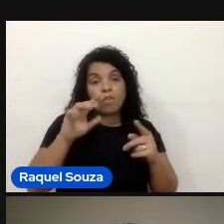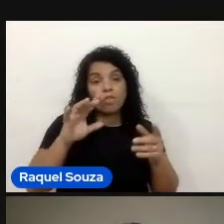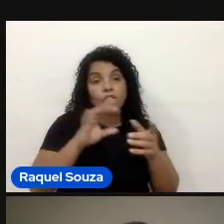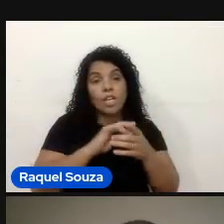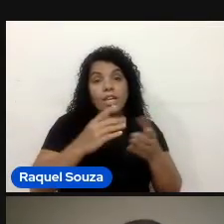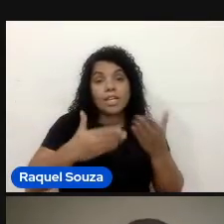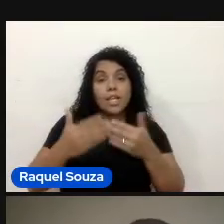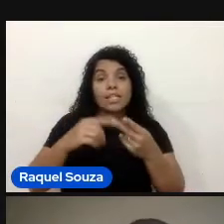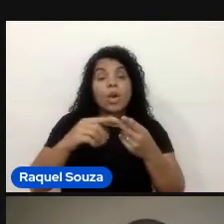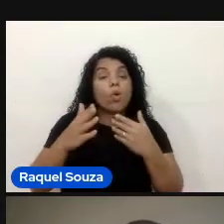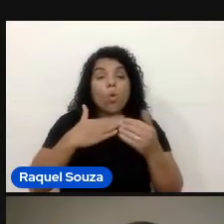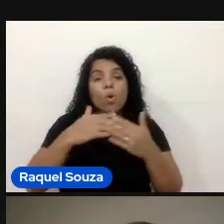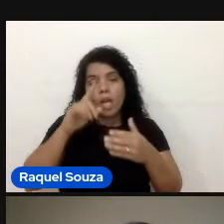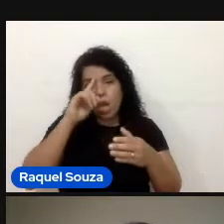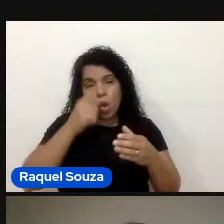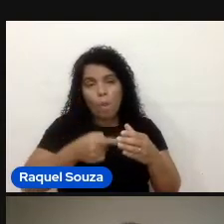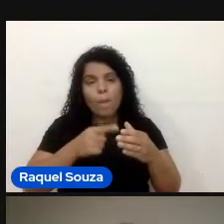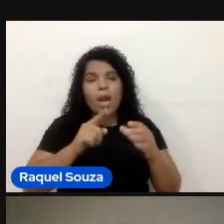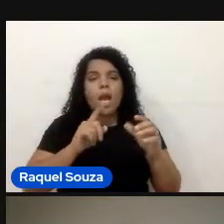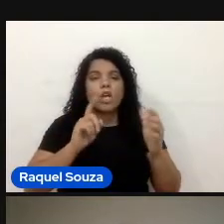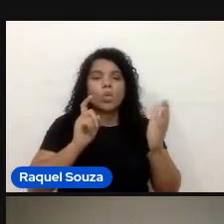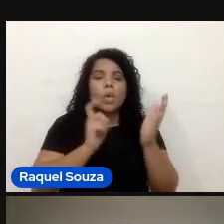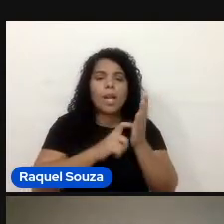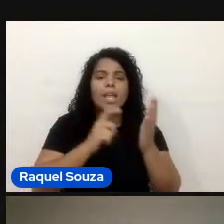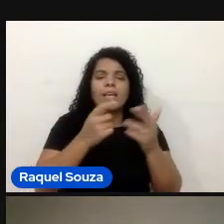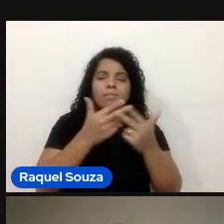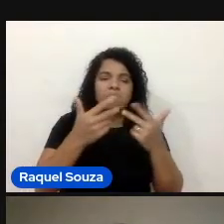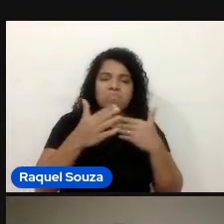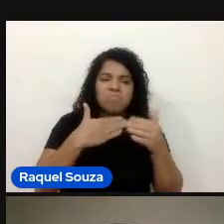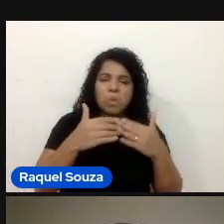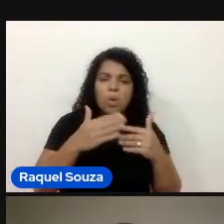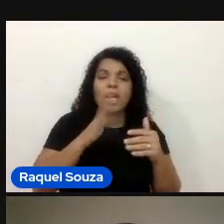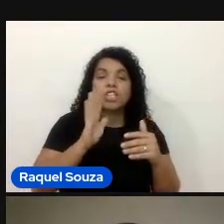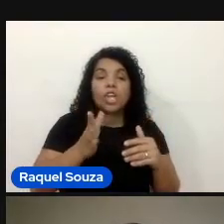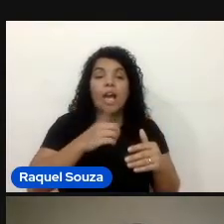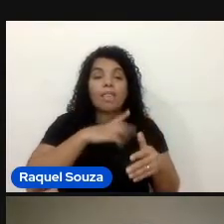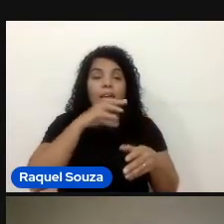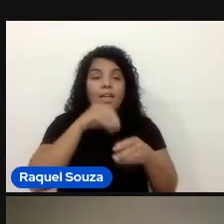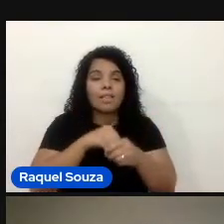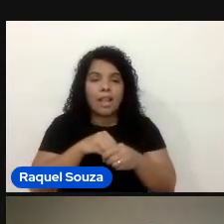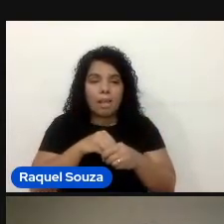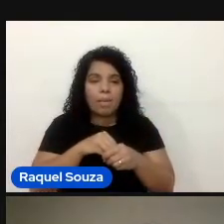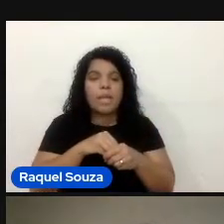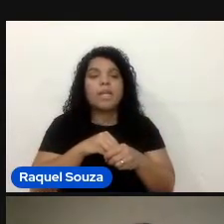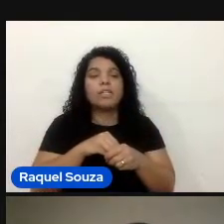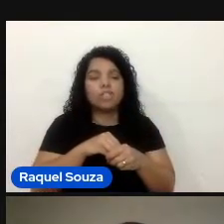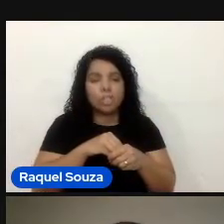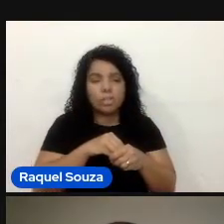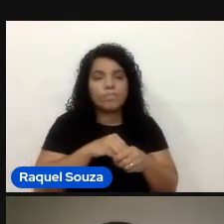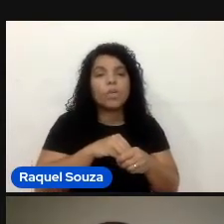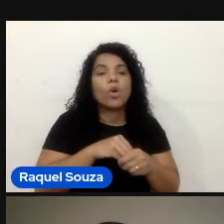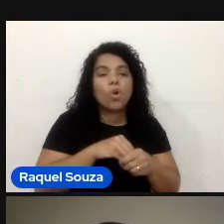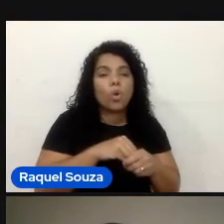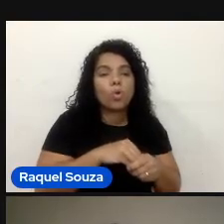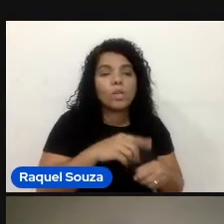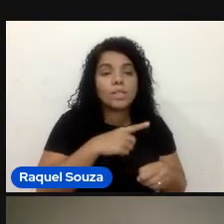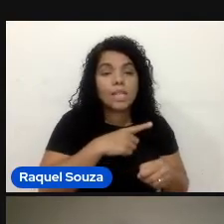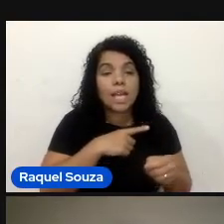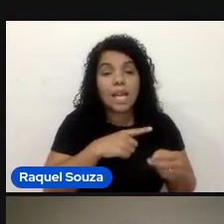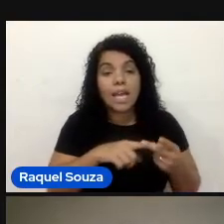qualquer comando clique, alguma coisa, já tem internamente aguardando o elemento estar